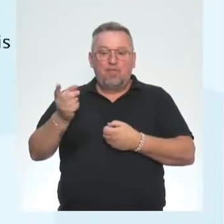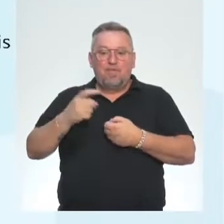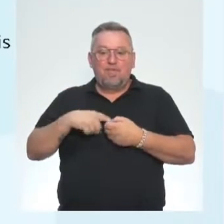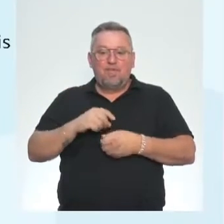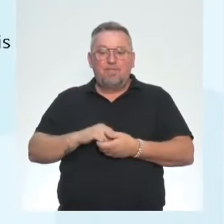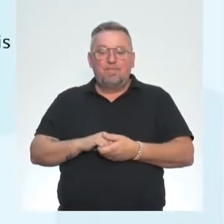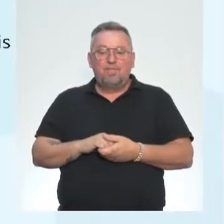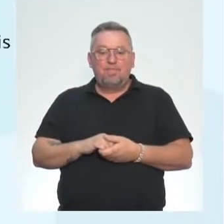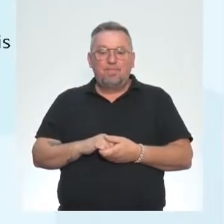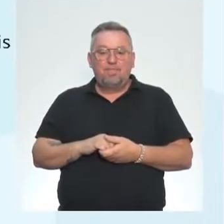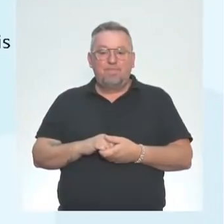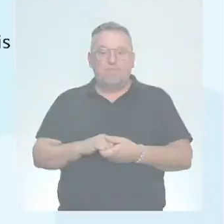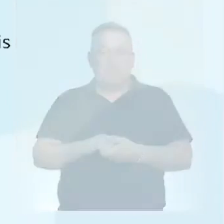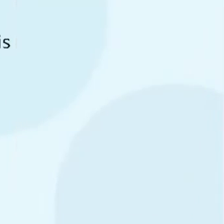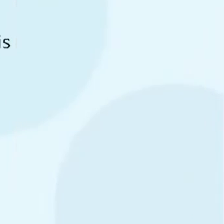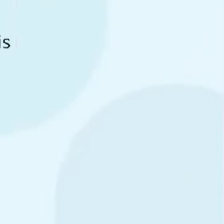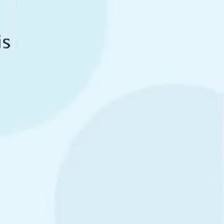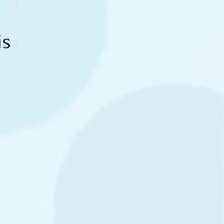volta.